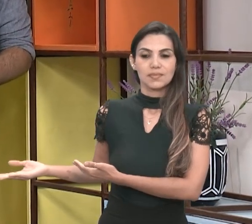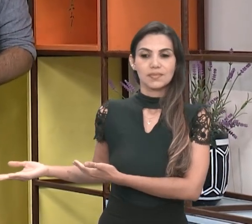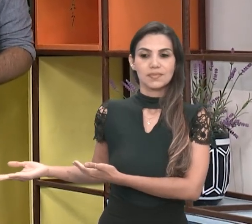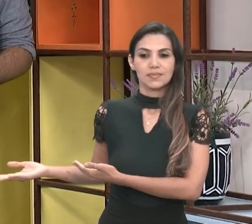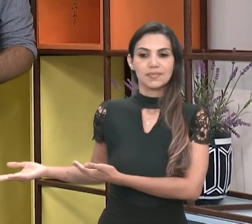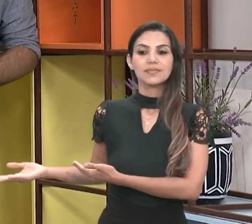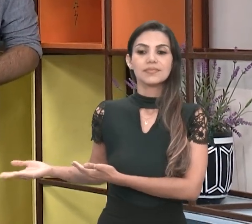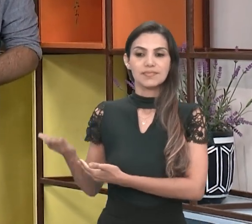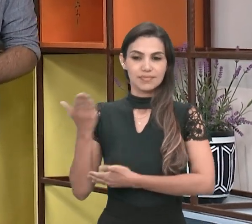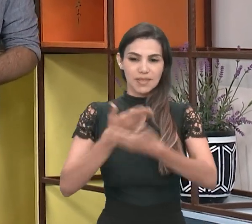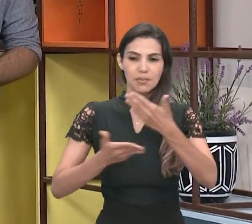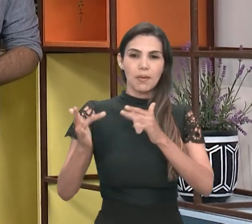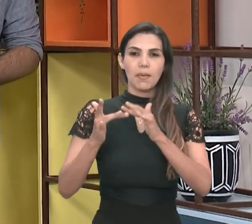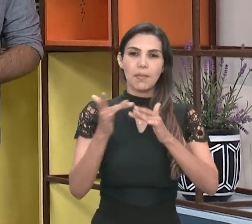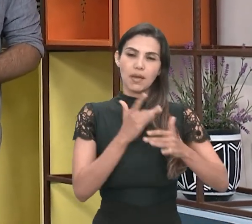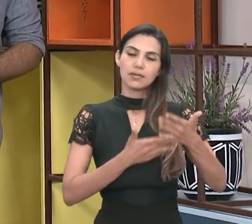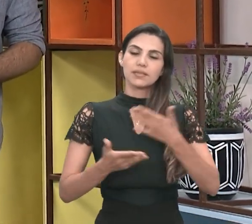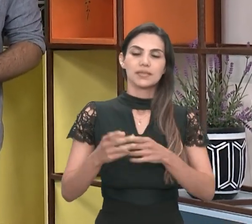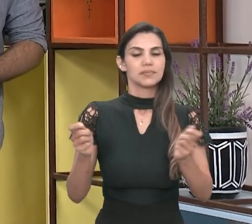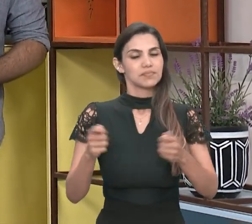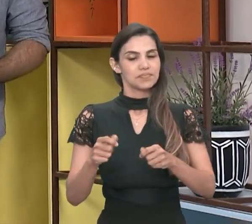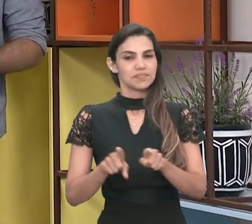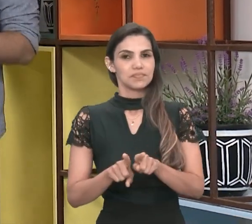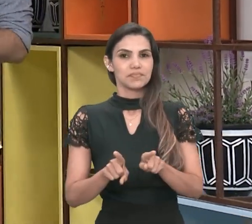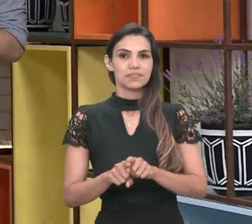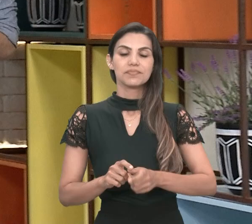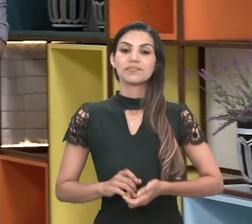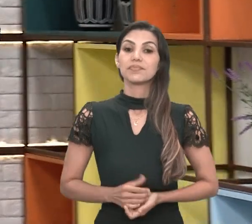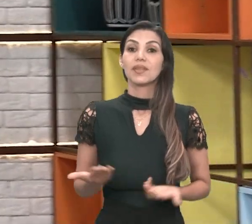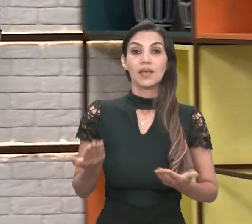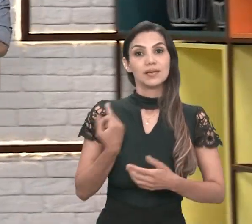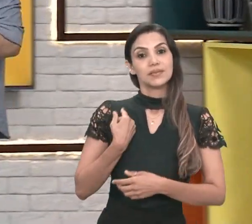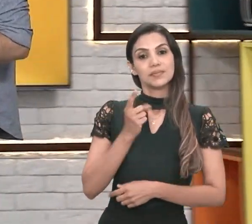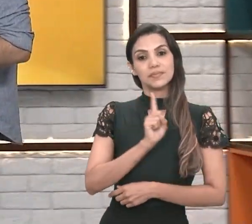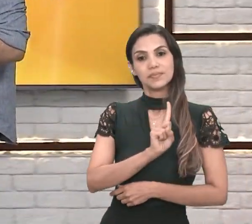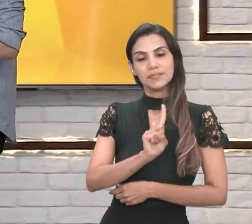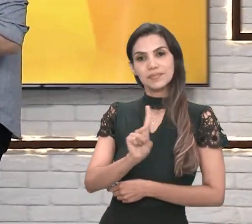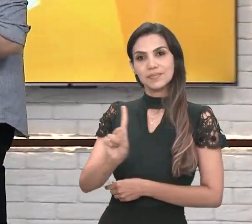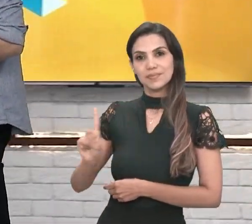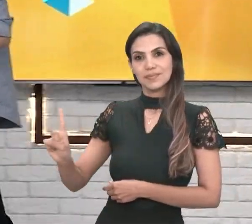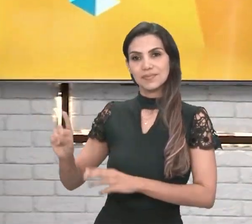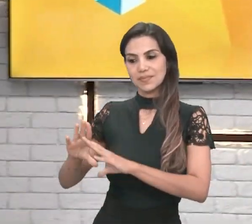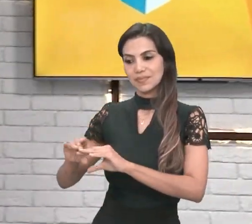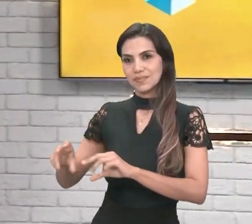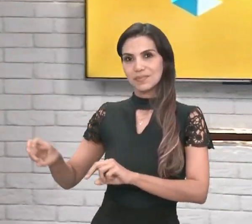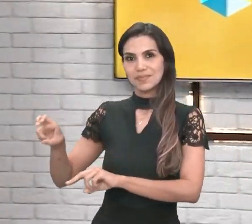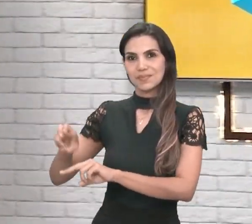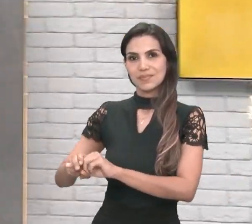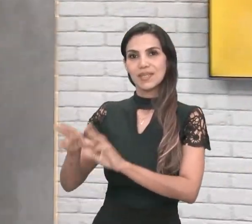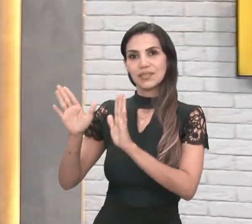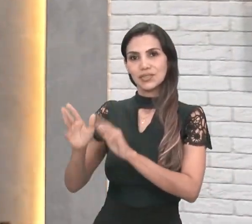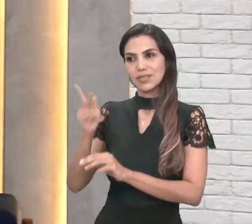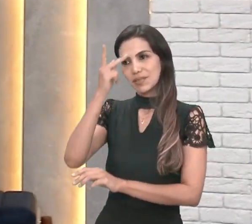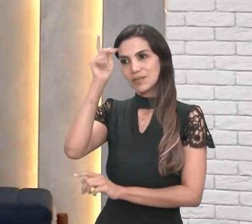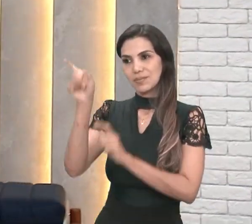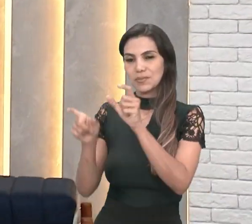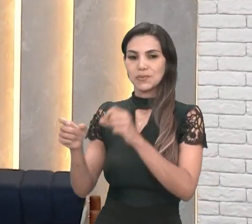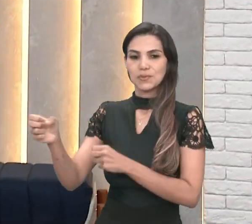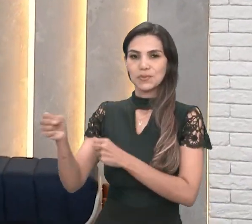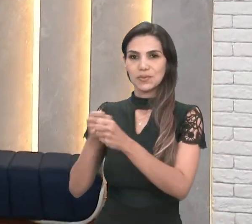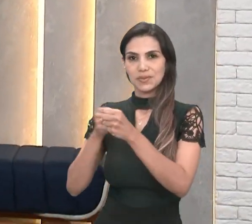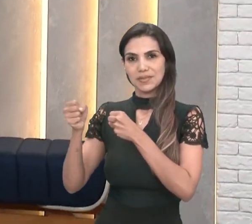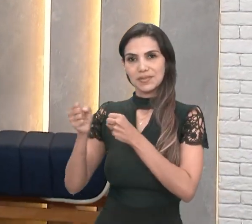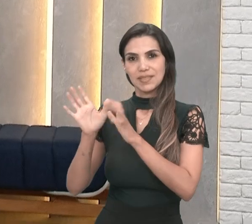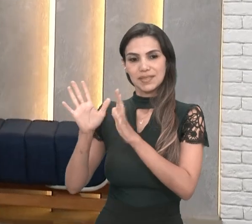@TVUFG, e interagir com a gente por lá também. E agora eu já vou caminhando aqui para o nosso sofá, porque os nossos convidados já estão aqui